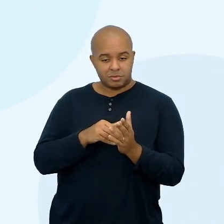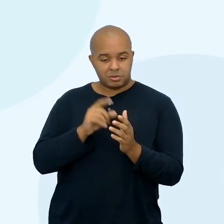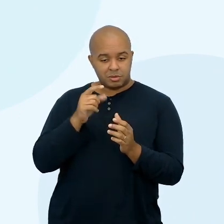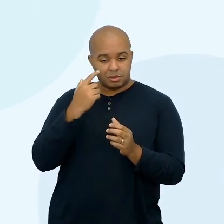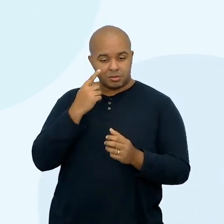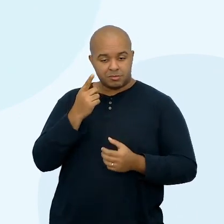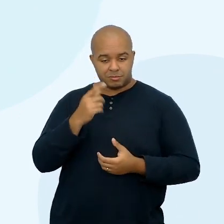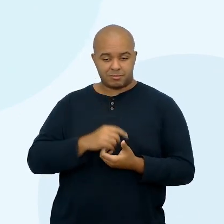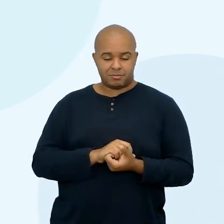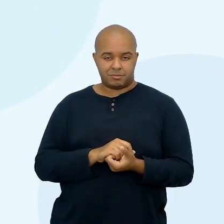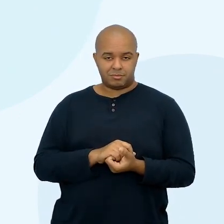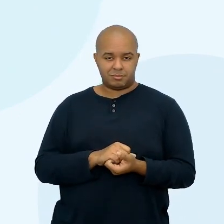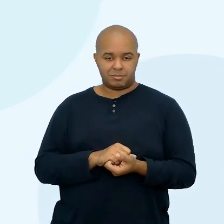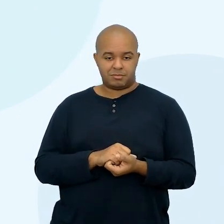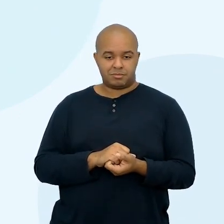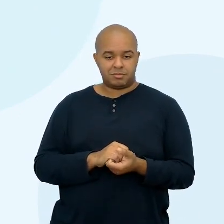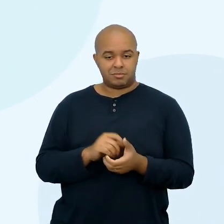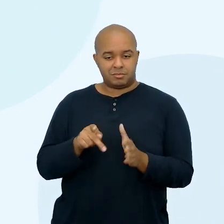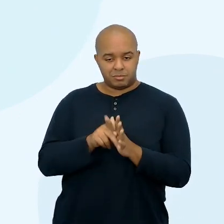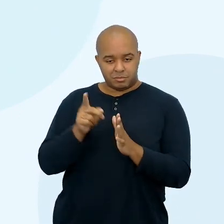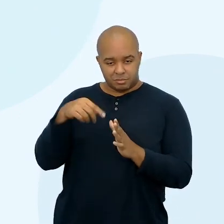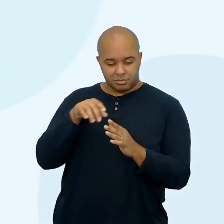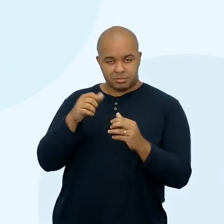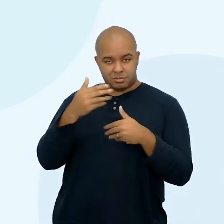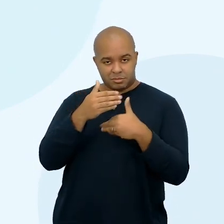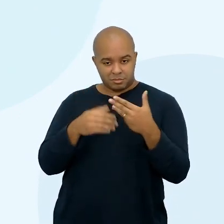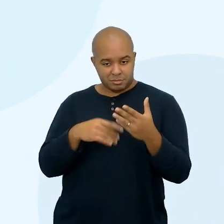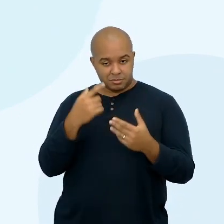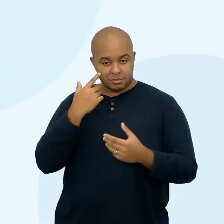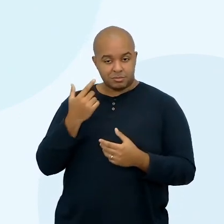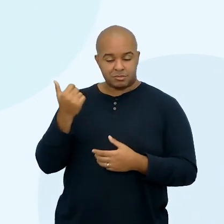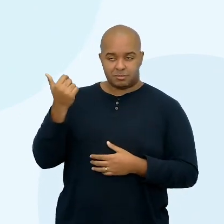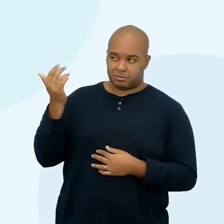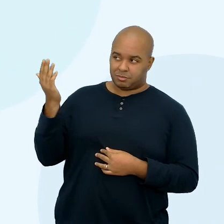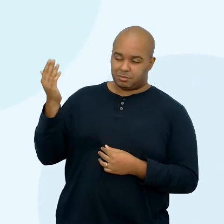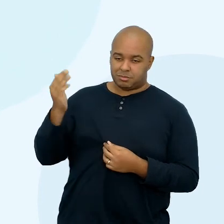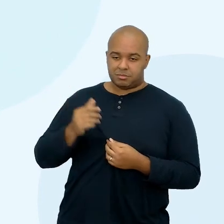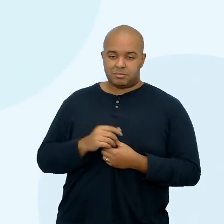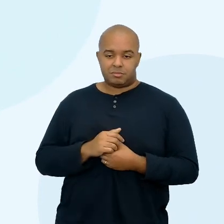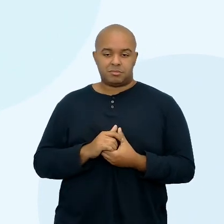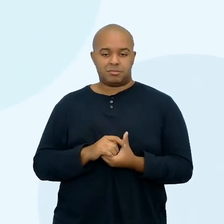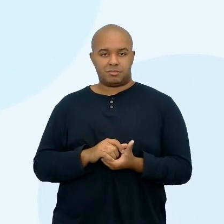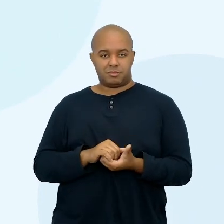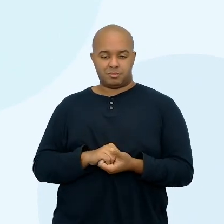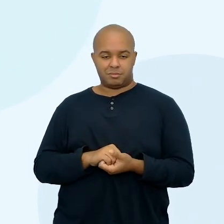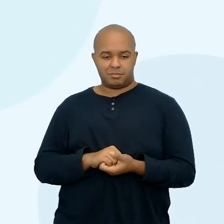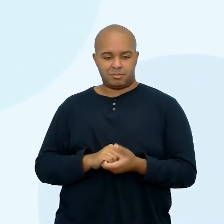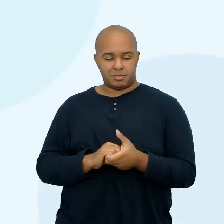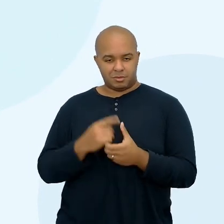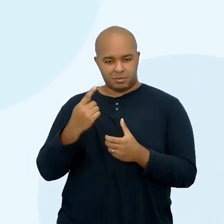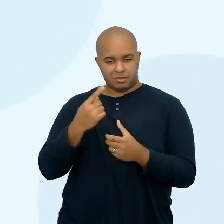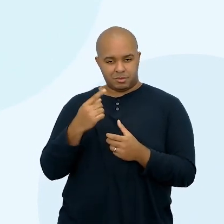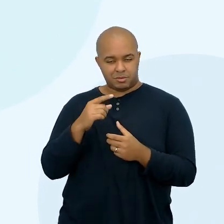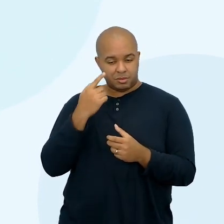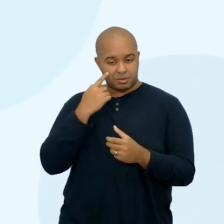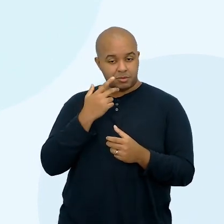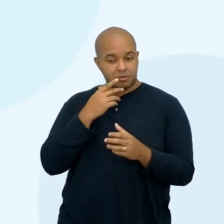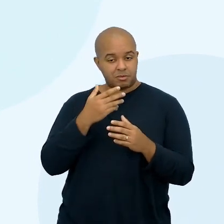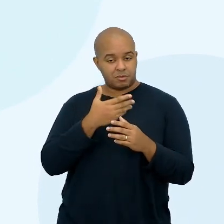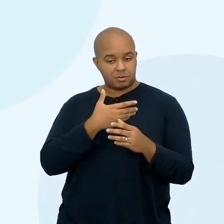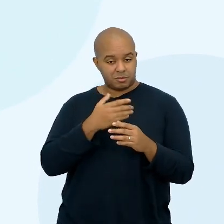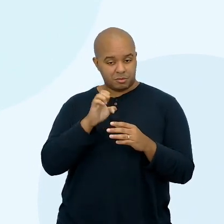como os conselhos populares são fundamentais para o empoderamento local.